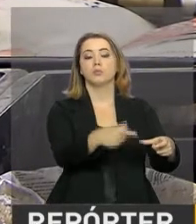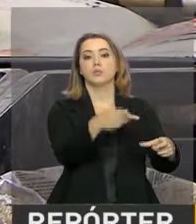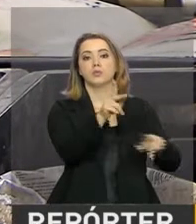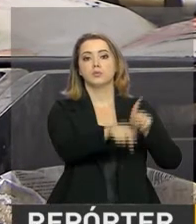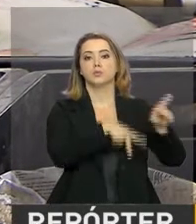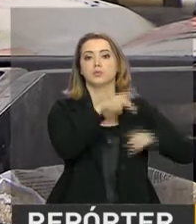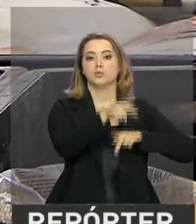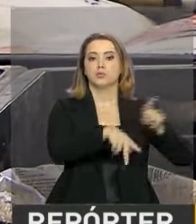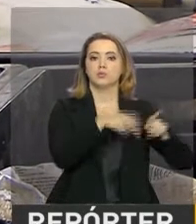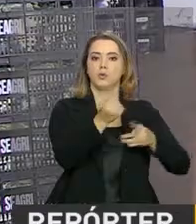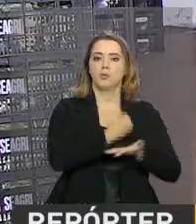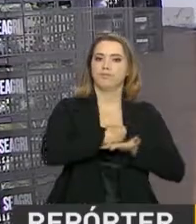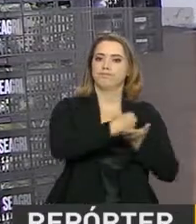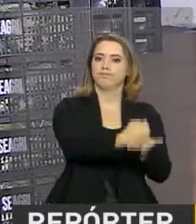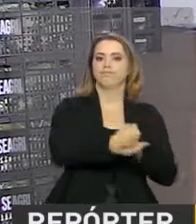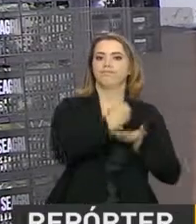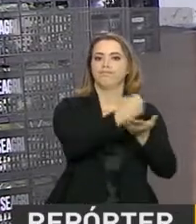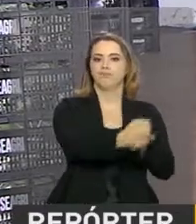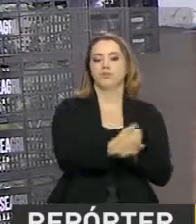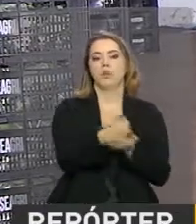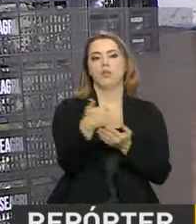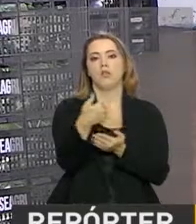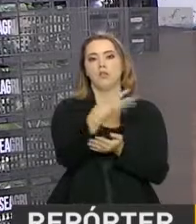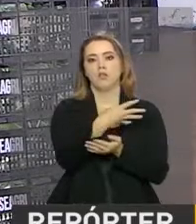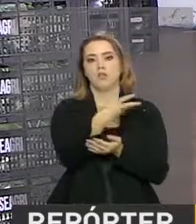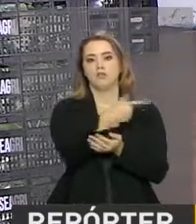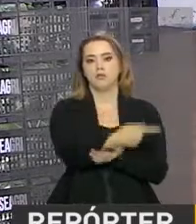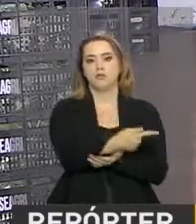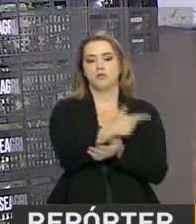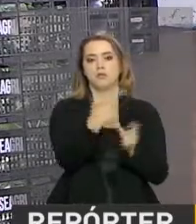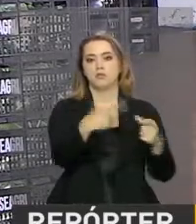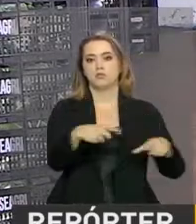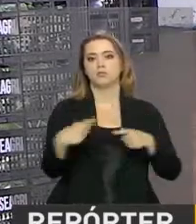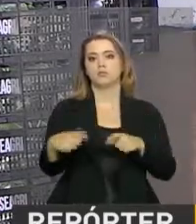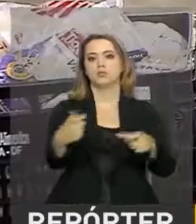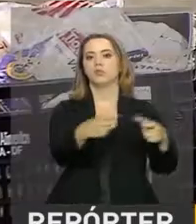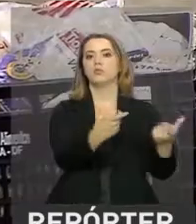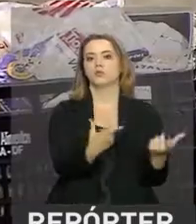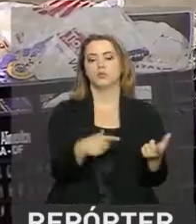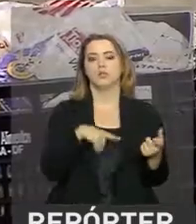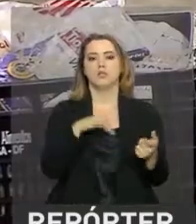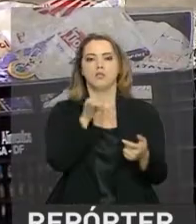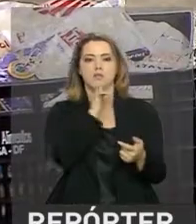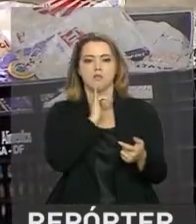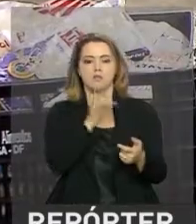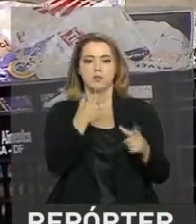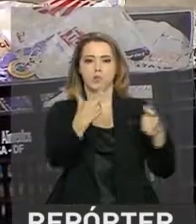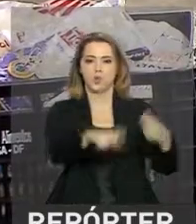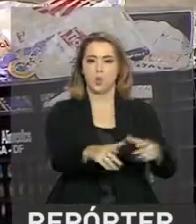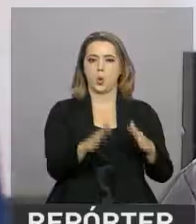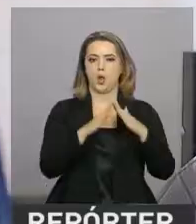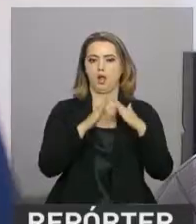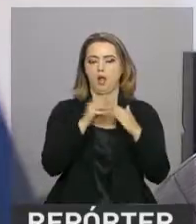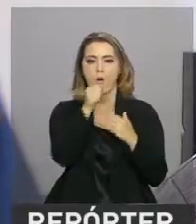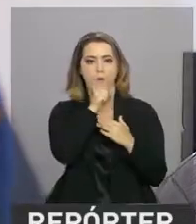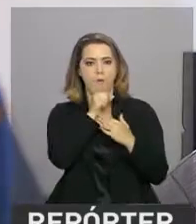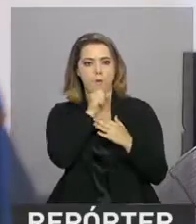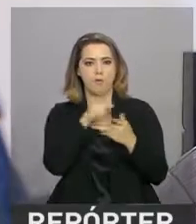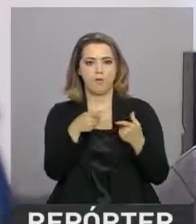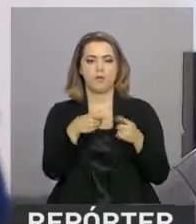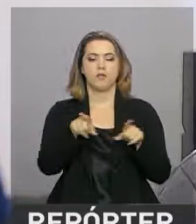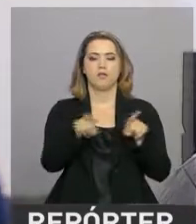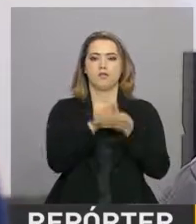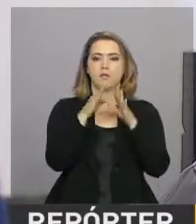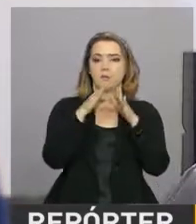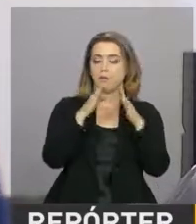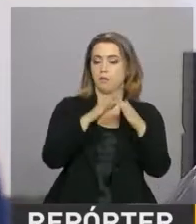de comidas doadas para 147 entidades beneficentes, como asilos e creches. O Banco de Alimentos